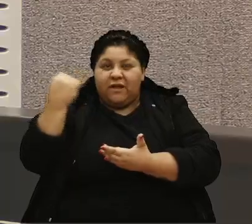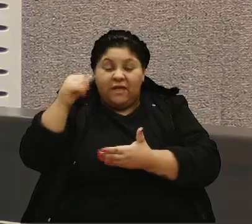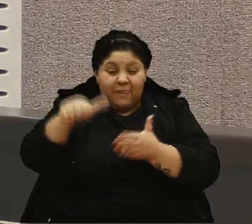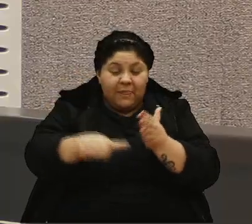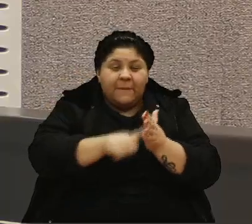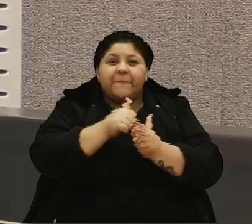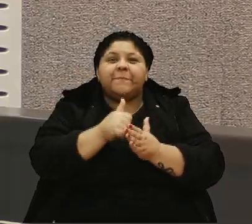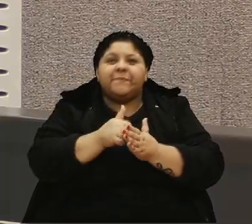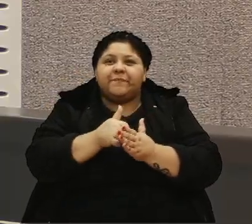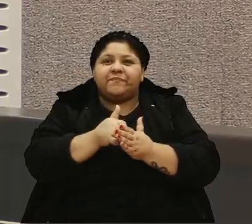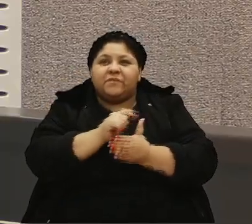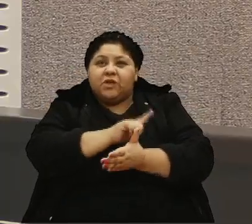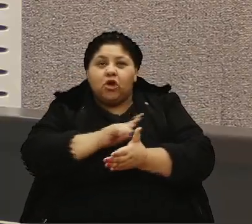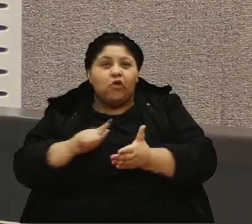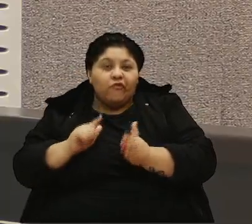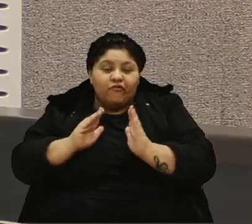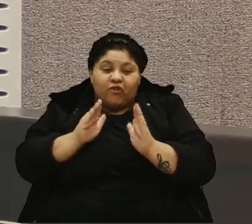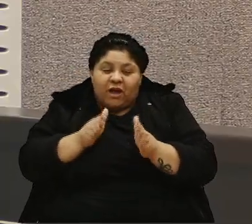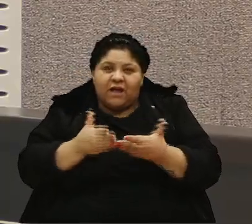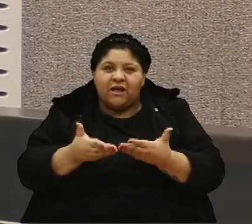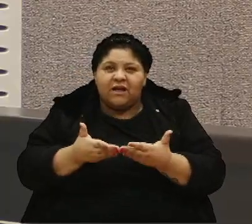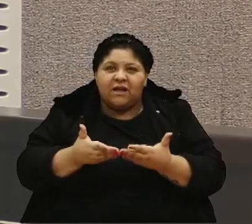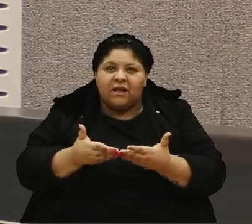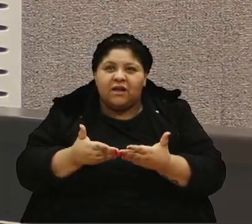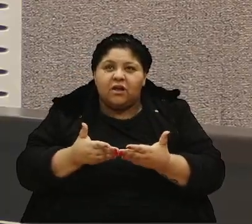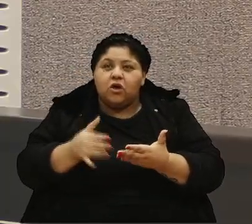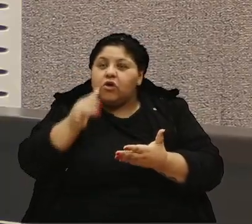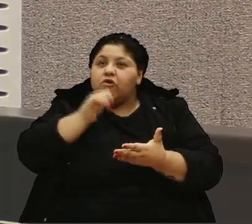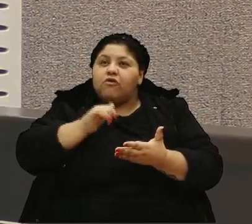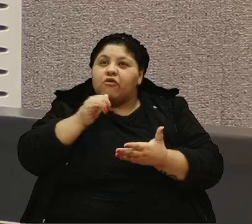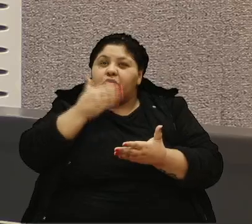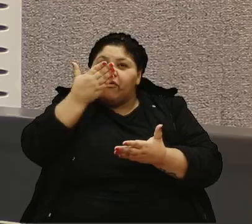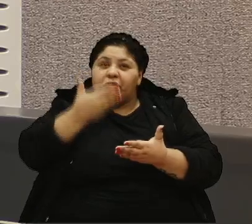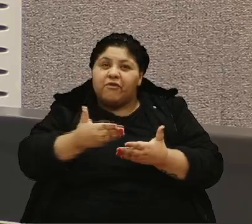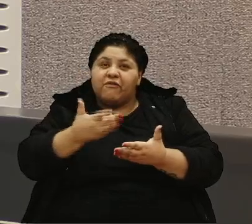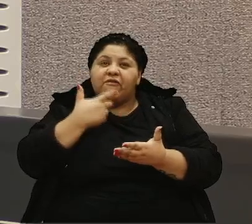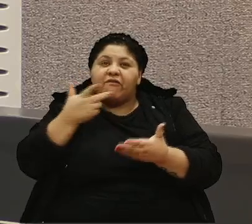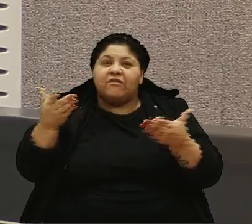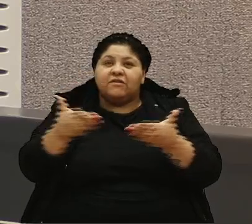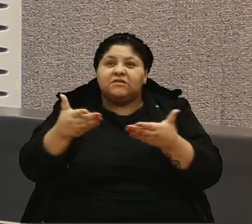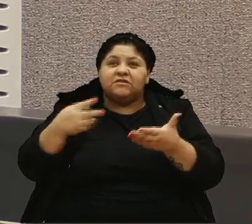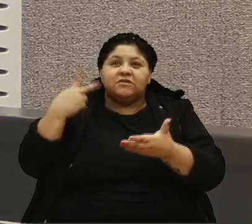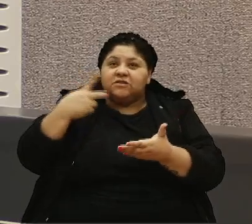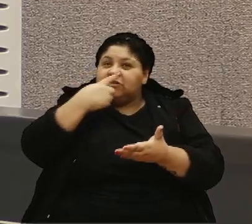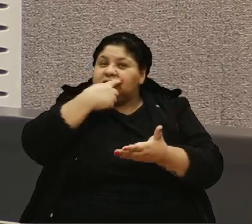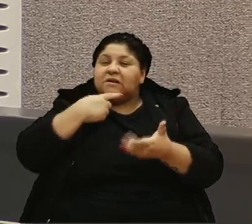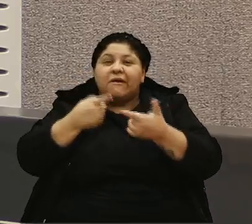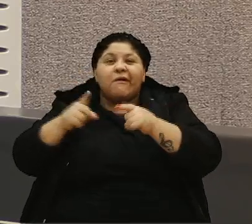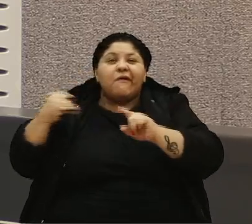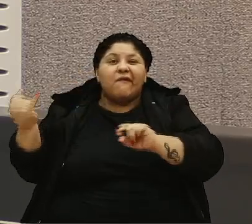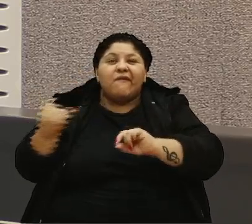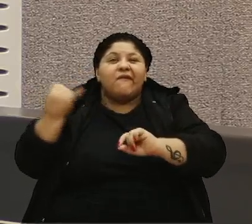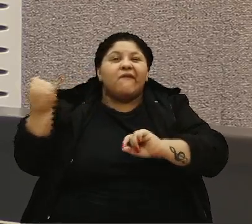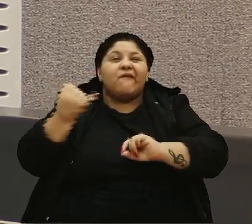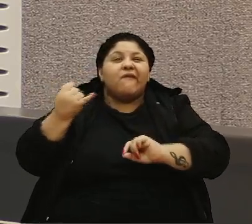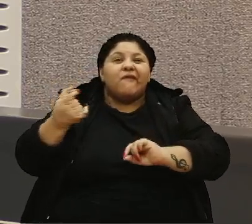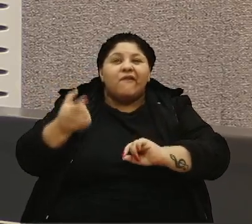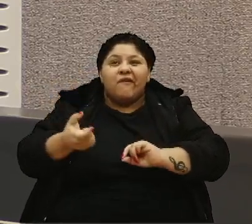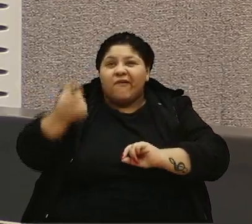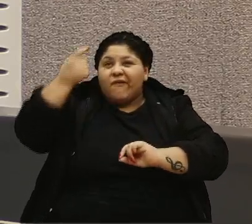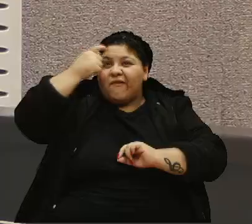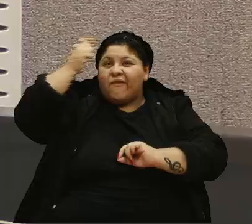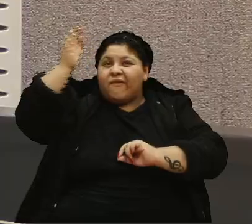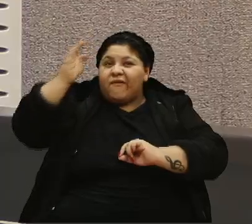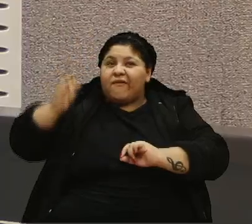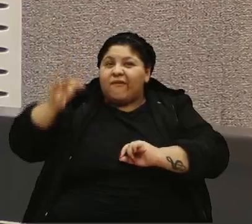melhora e o governo está empenhado em fazer isso. Tanto é um belo exemplo que Vossa Excelência traz aqui agora, vereador Petrini. Mas é importante que um pouquinho de conhecimento de Brasil vai